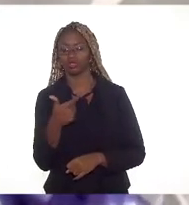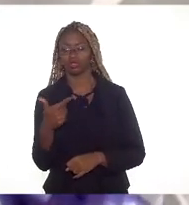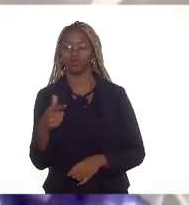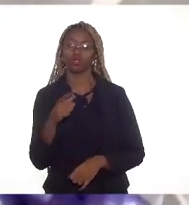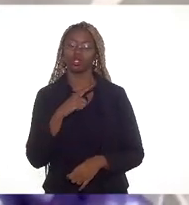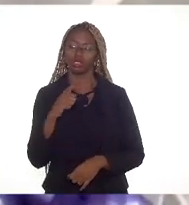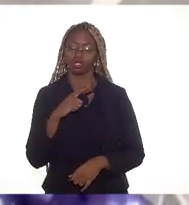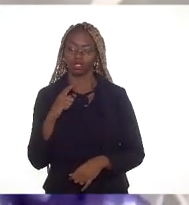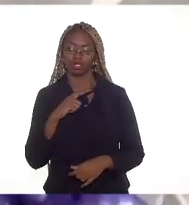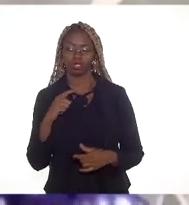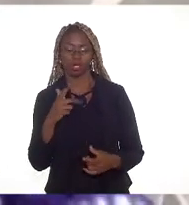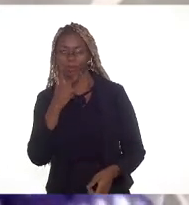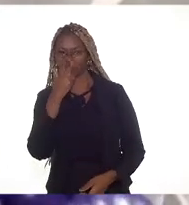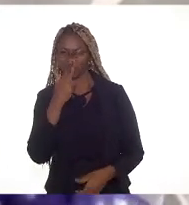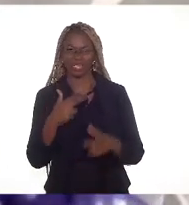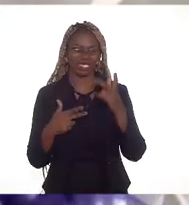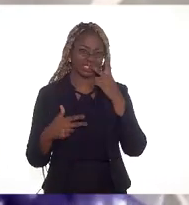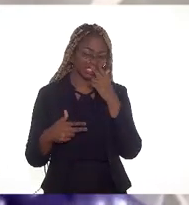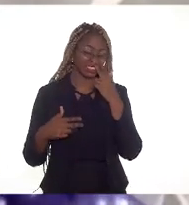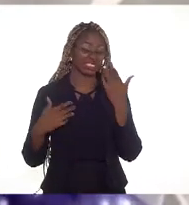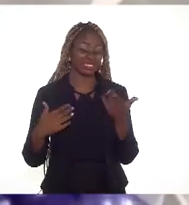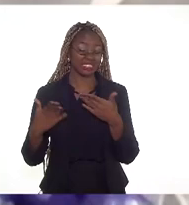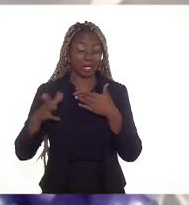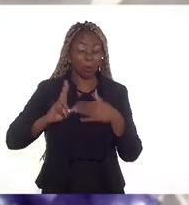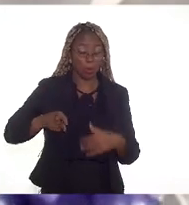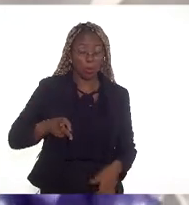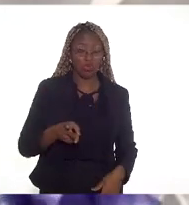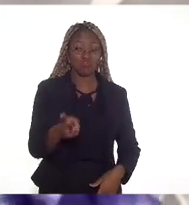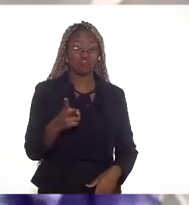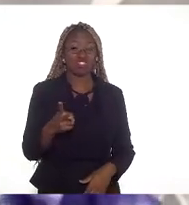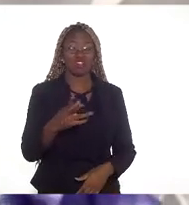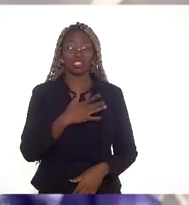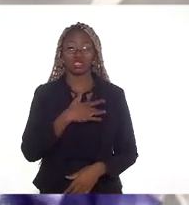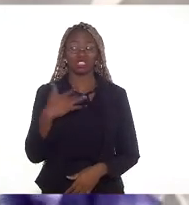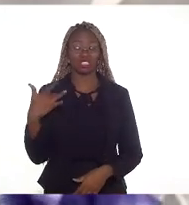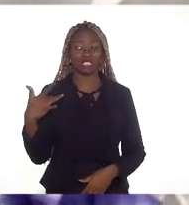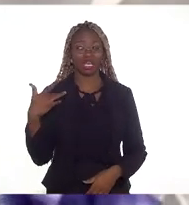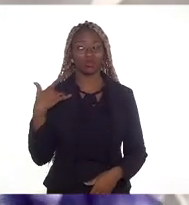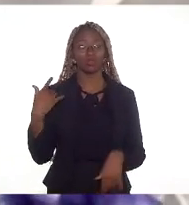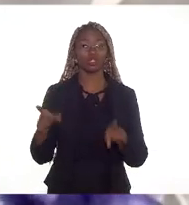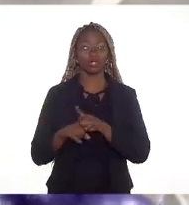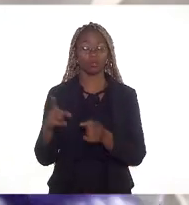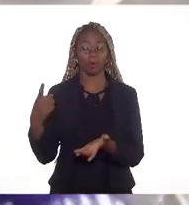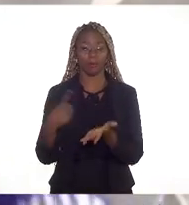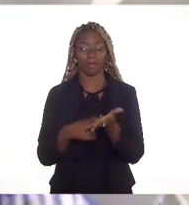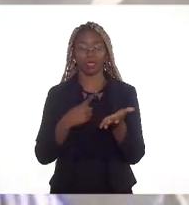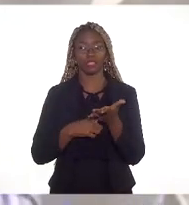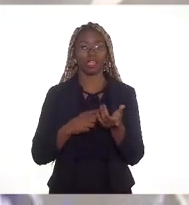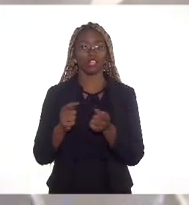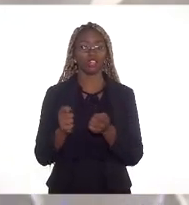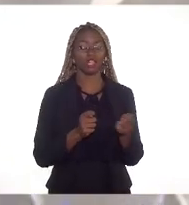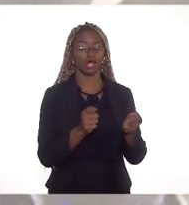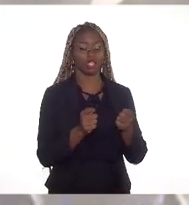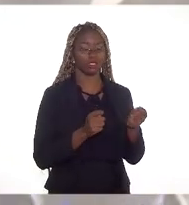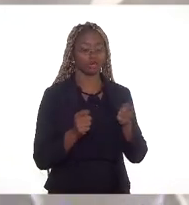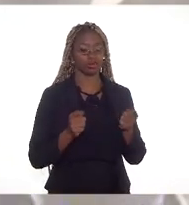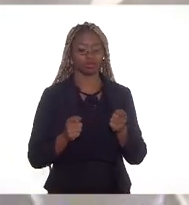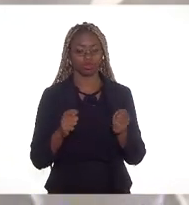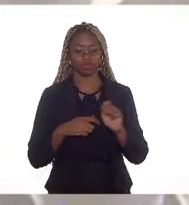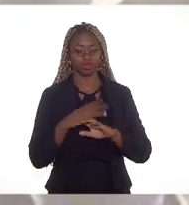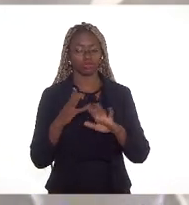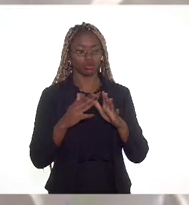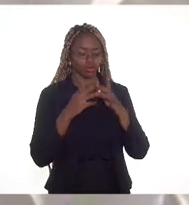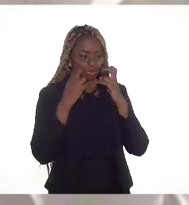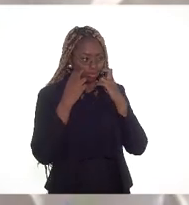que representou para a saúde e para o impacto da economia, aqueles que olham